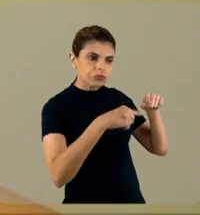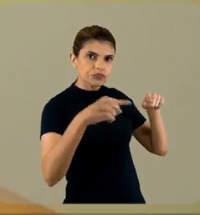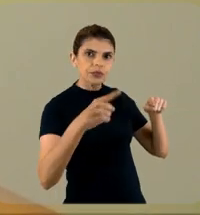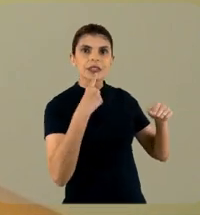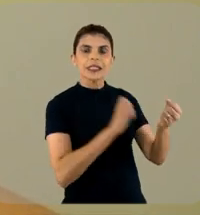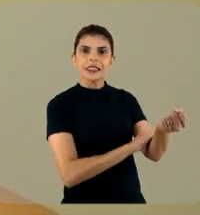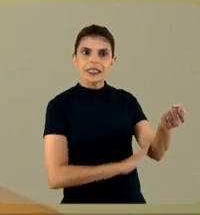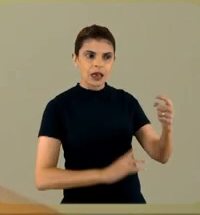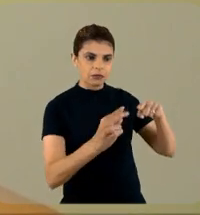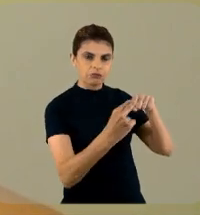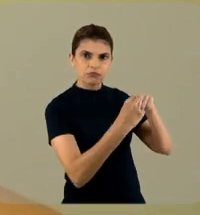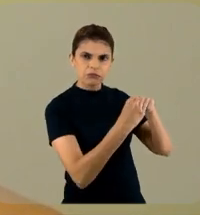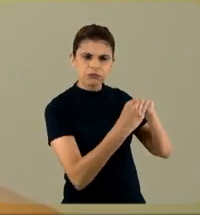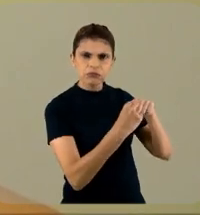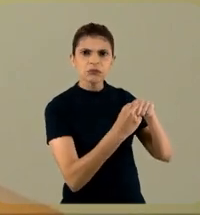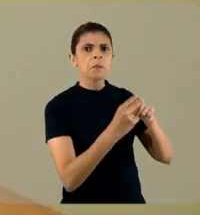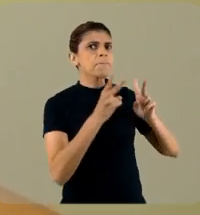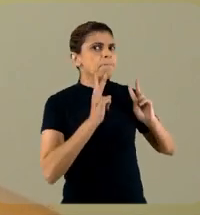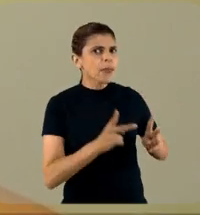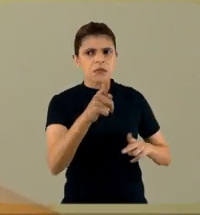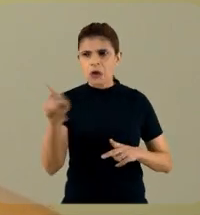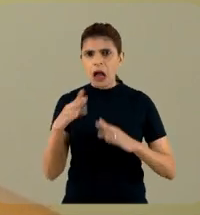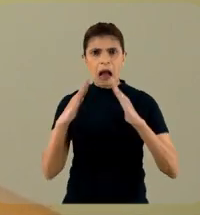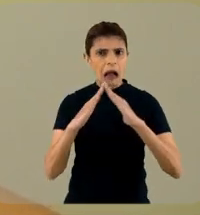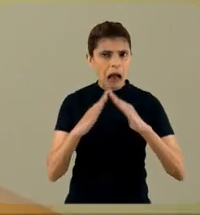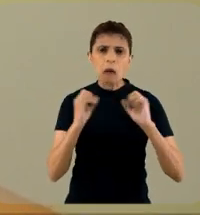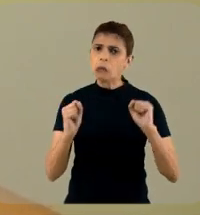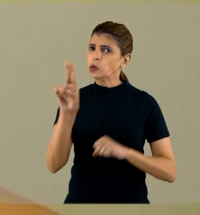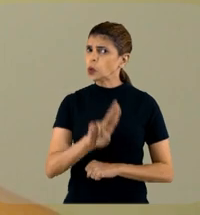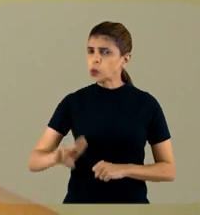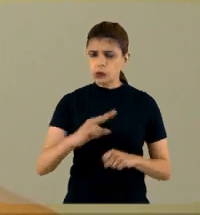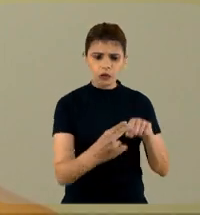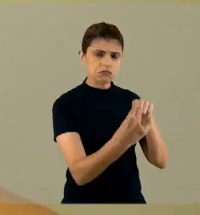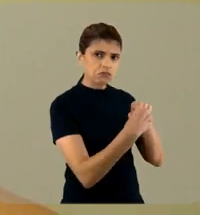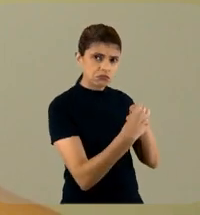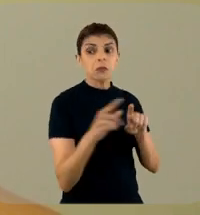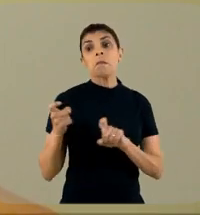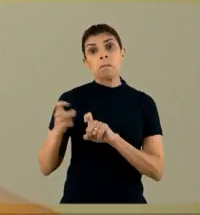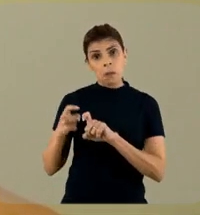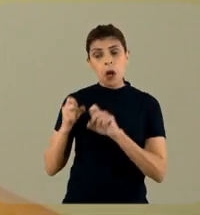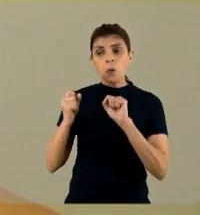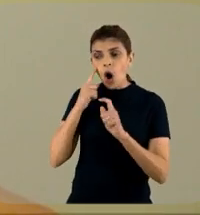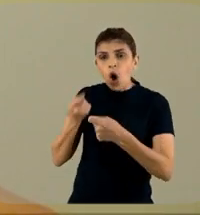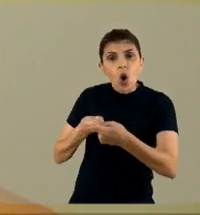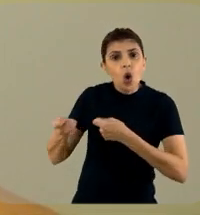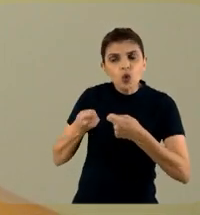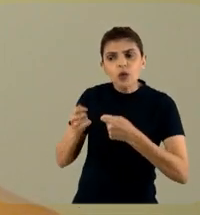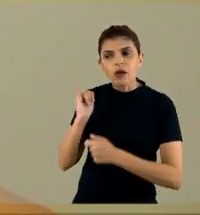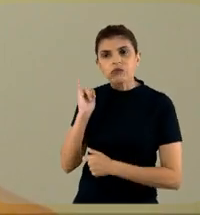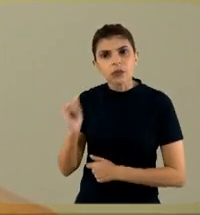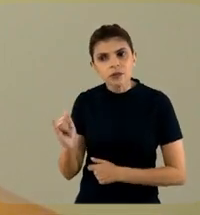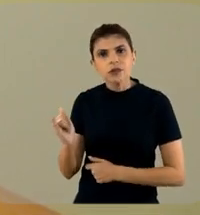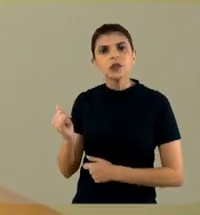saturação sanguínea então Eh mesmo nas suas casas os pacientes podem usar esse aparelho e os médicos podem ir